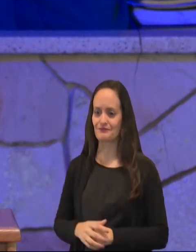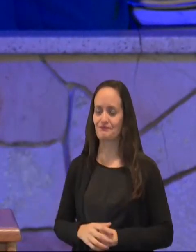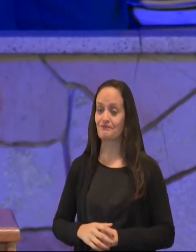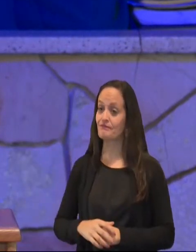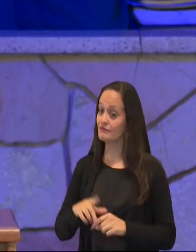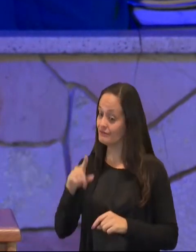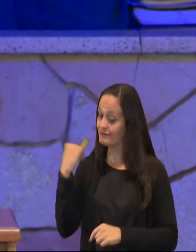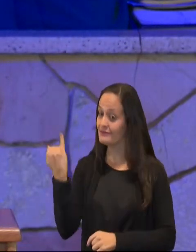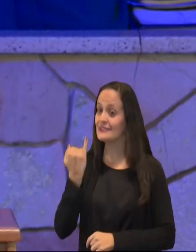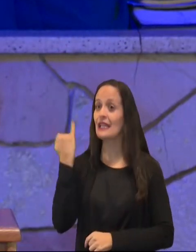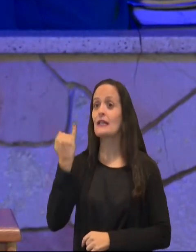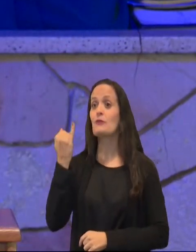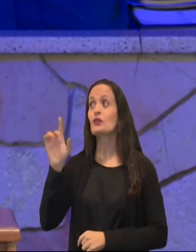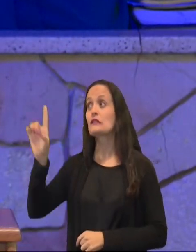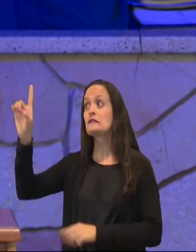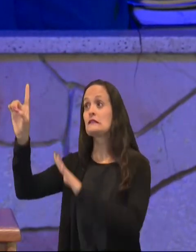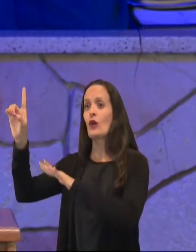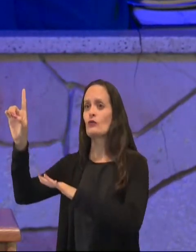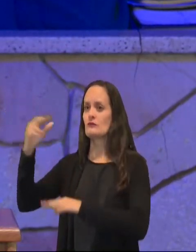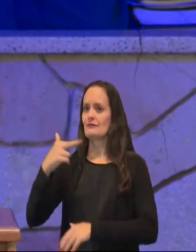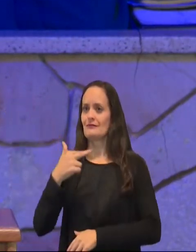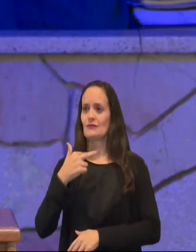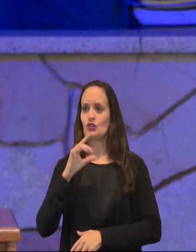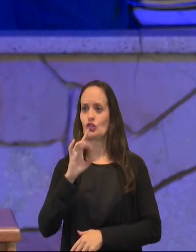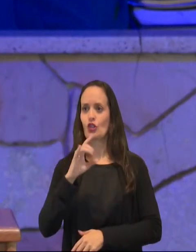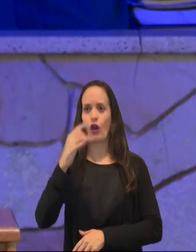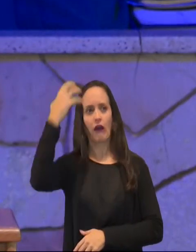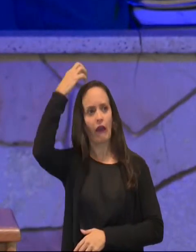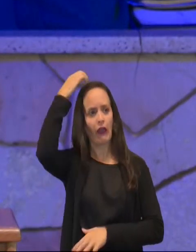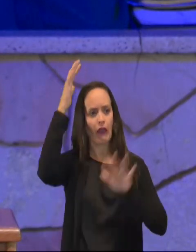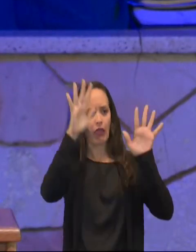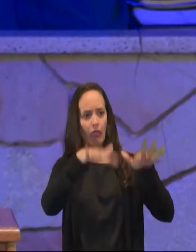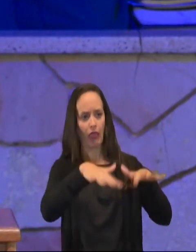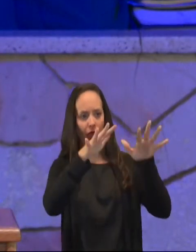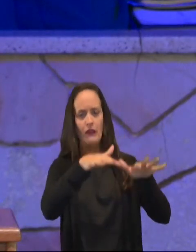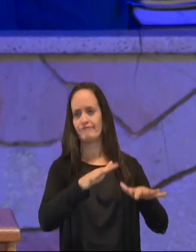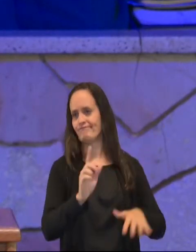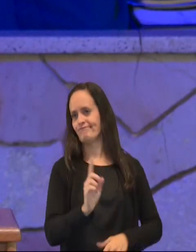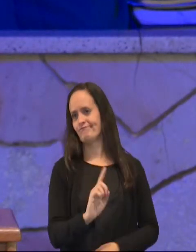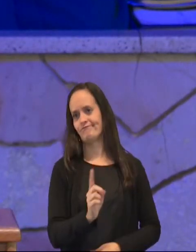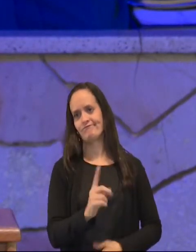obrigação adorar o César, o filho dos deuses, o Deus Sol.